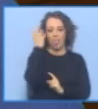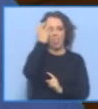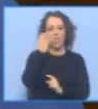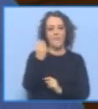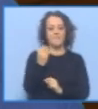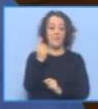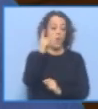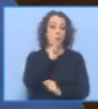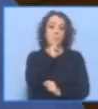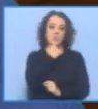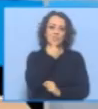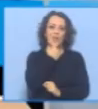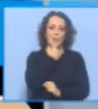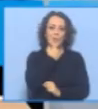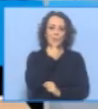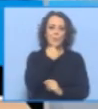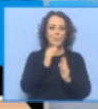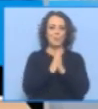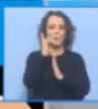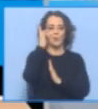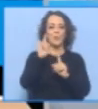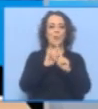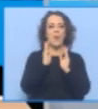mistério de Deus, é vir deliciar-se com a humanidade.